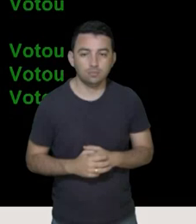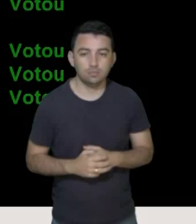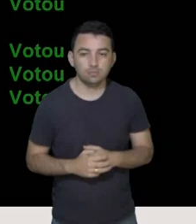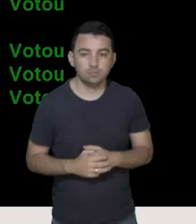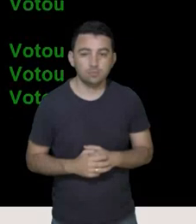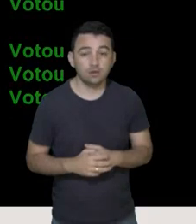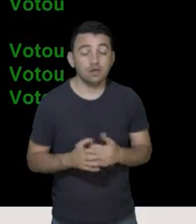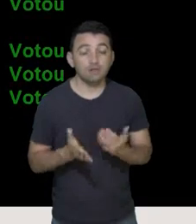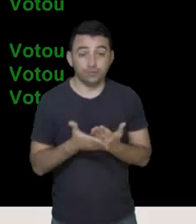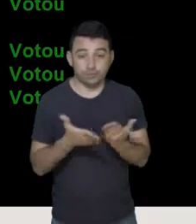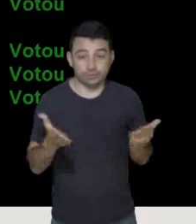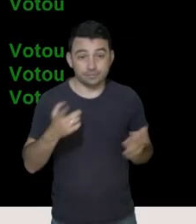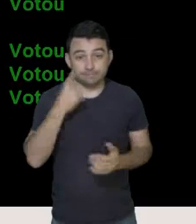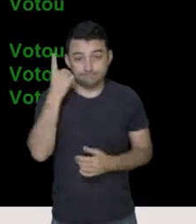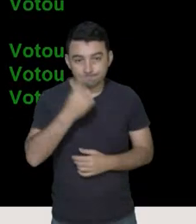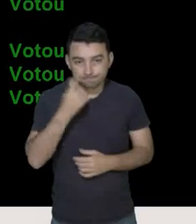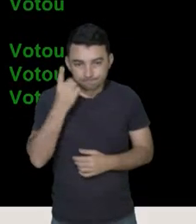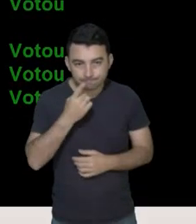Senhores deputados,